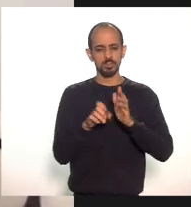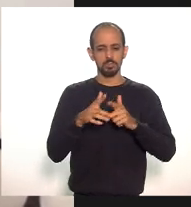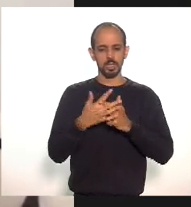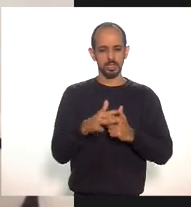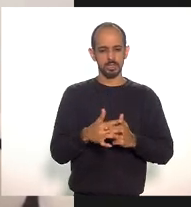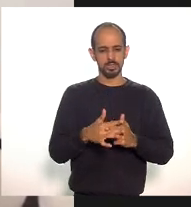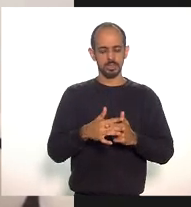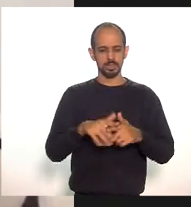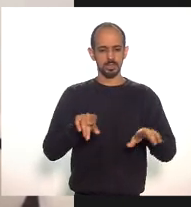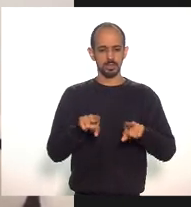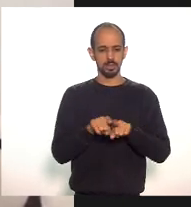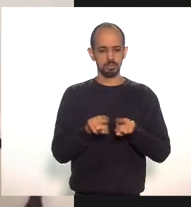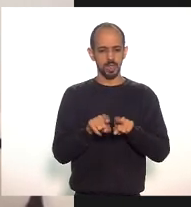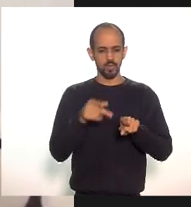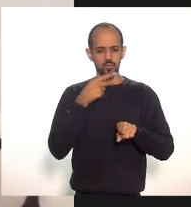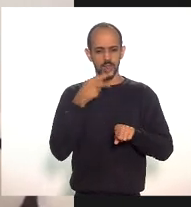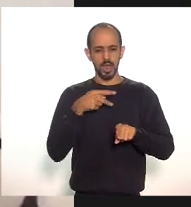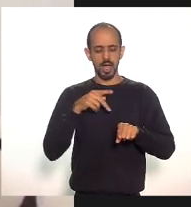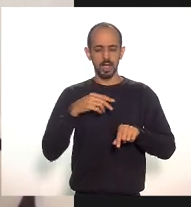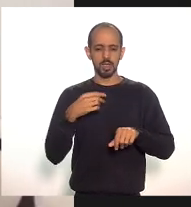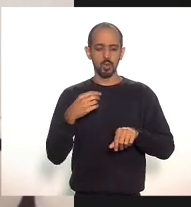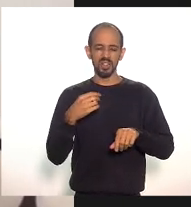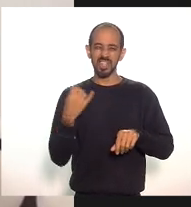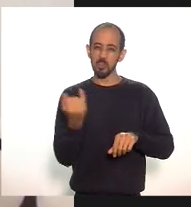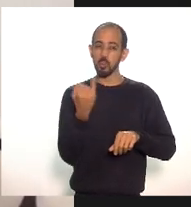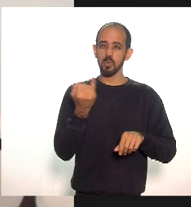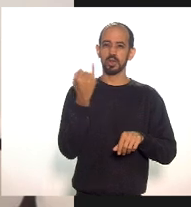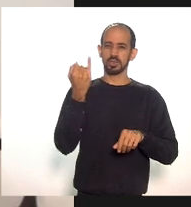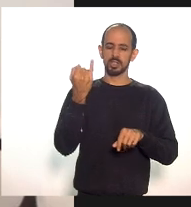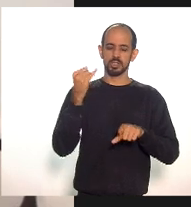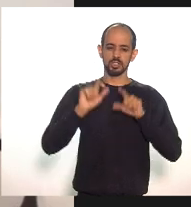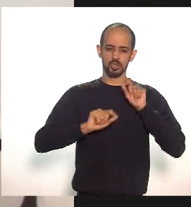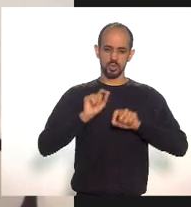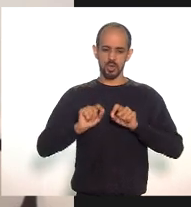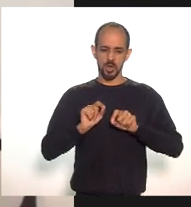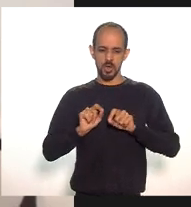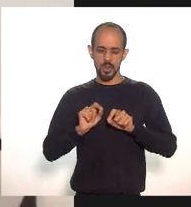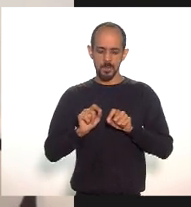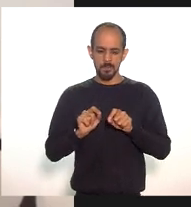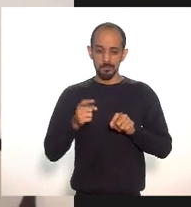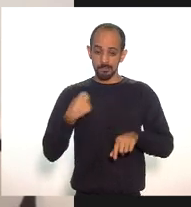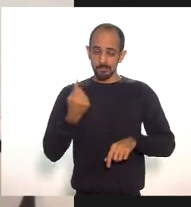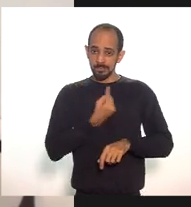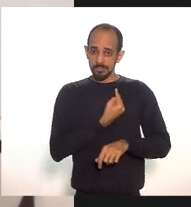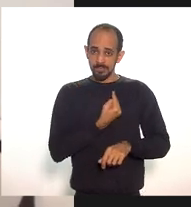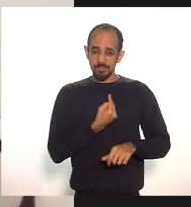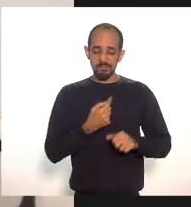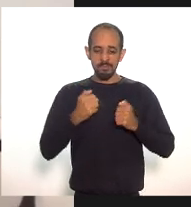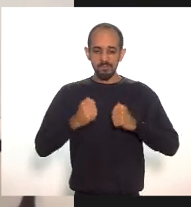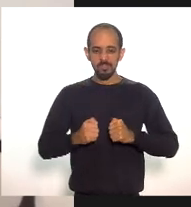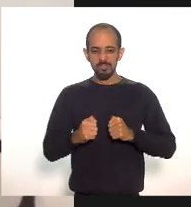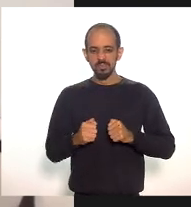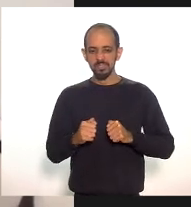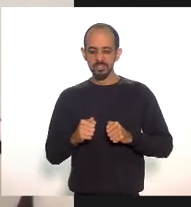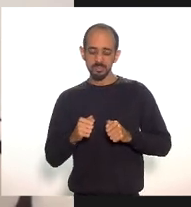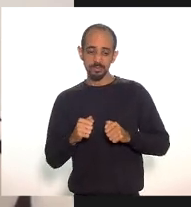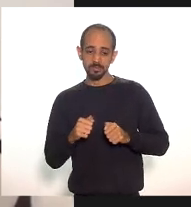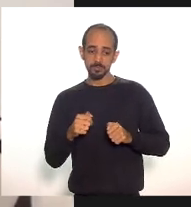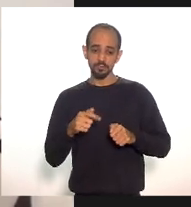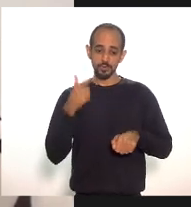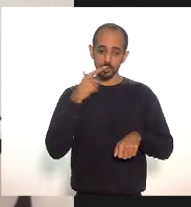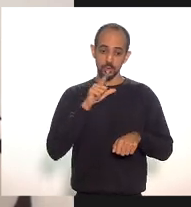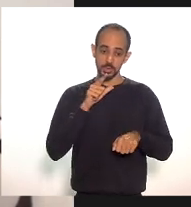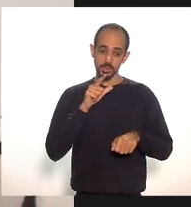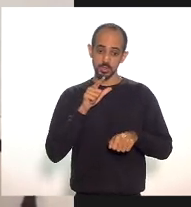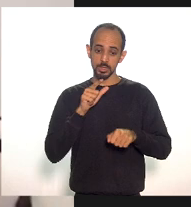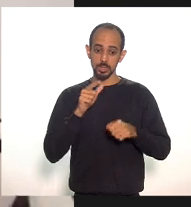seu presente dizer da importância que é é nós podemos ter essa inclusão do